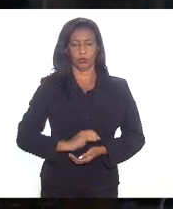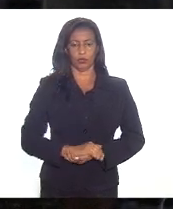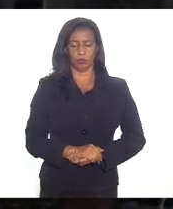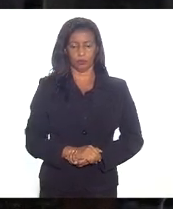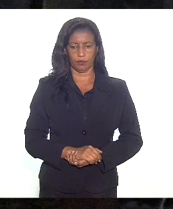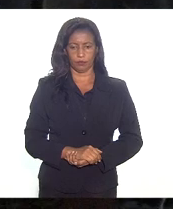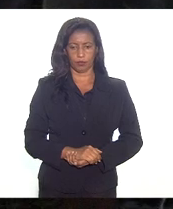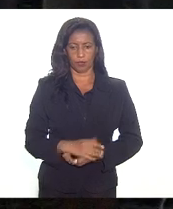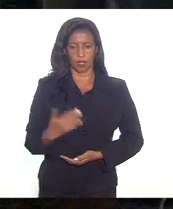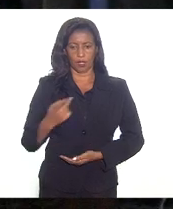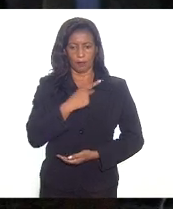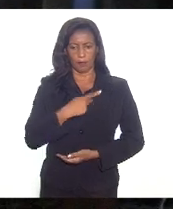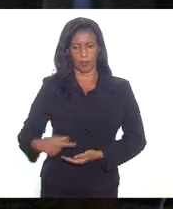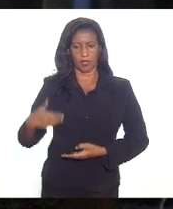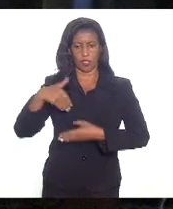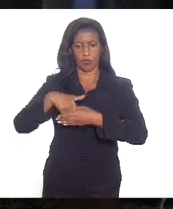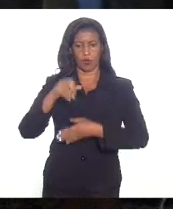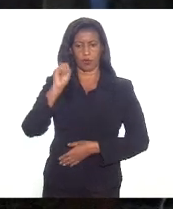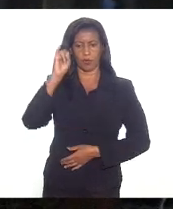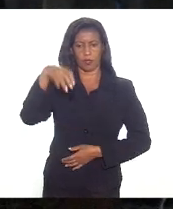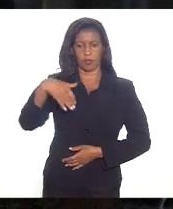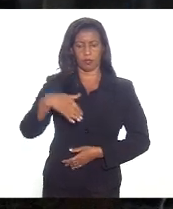Senhor presidente, eu voto sim.